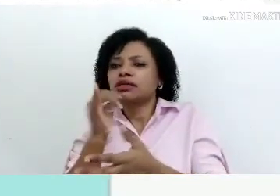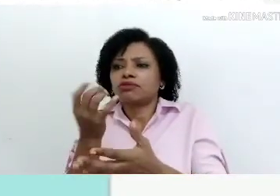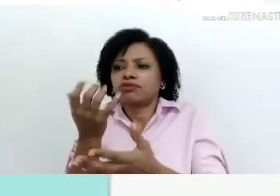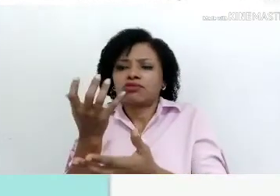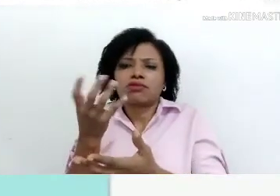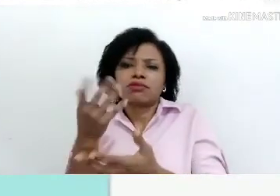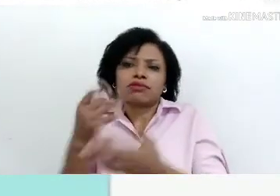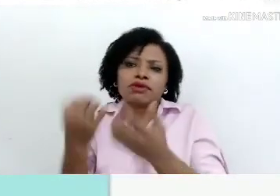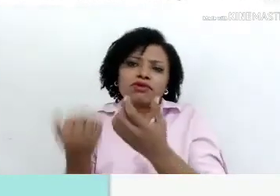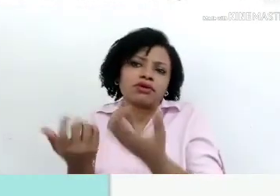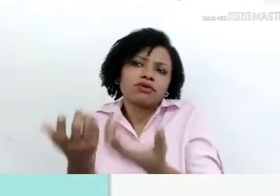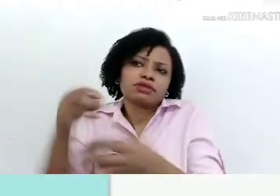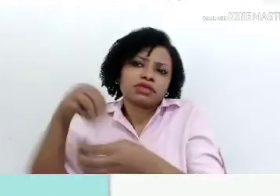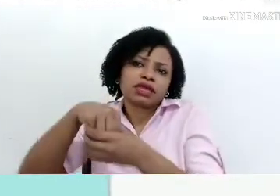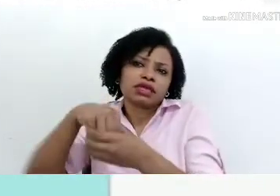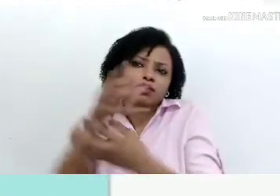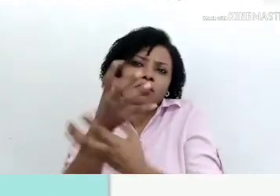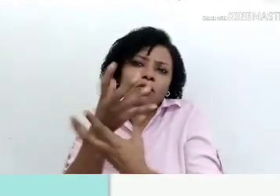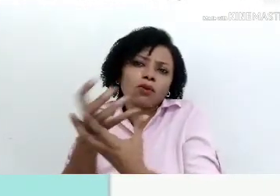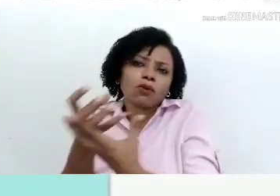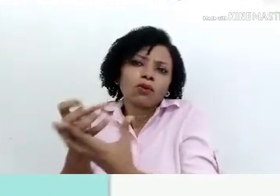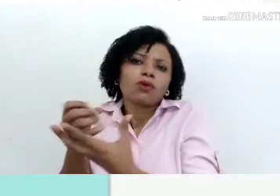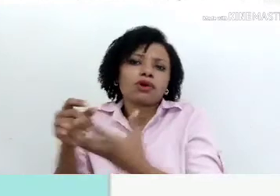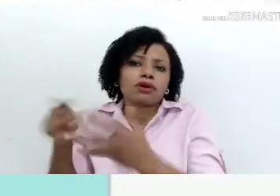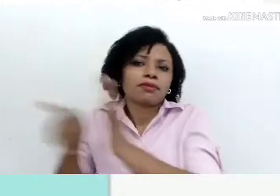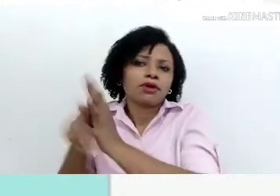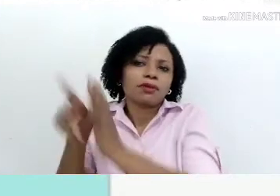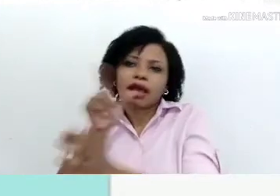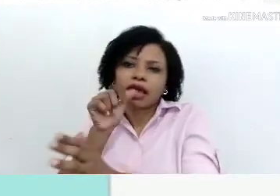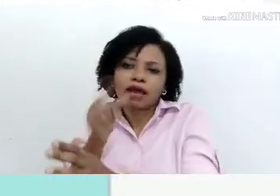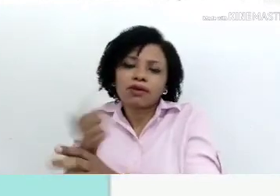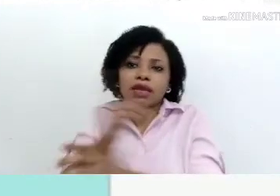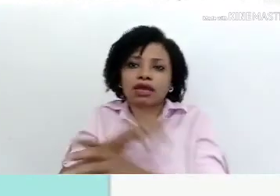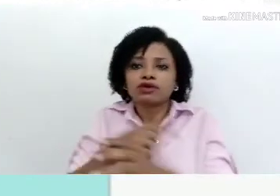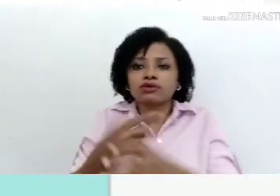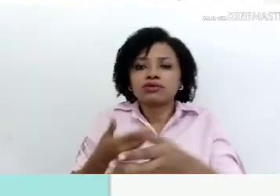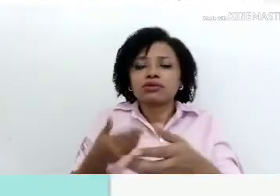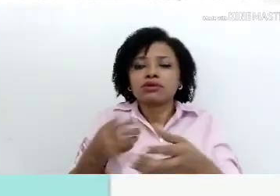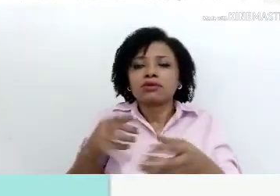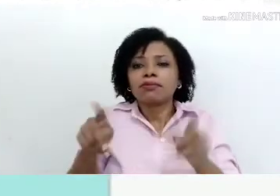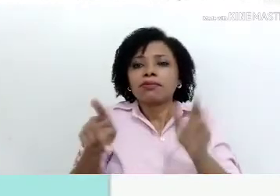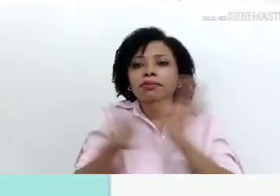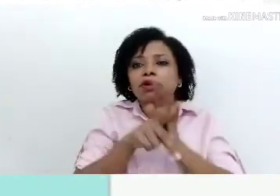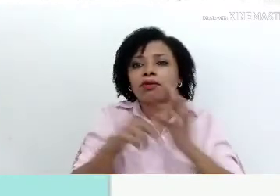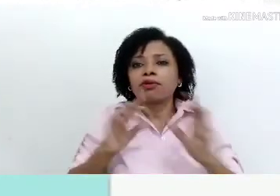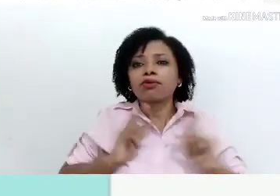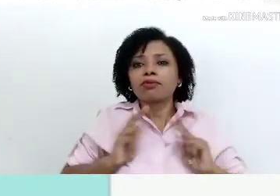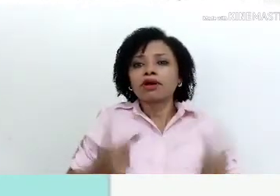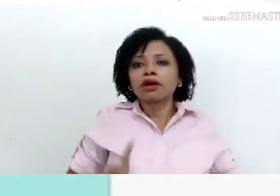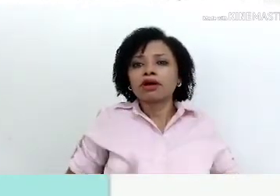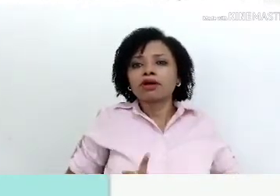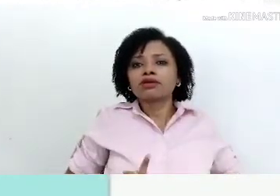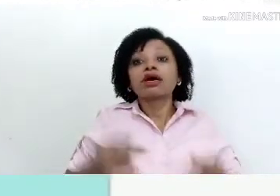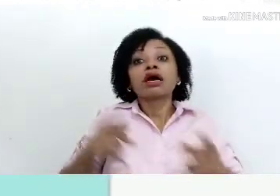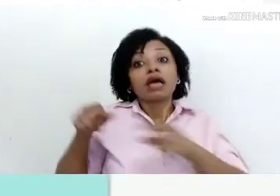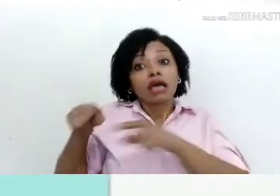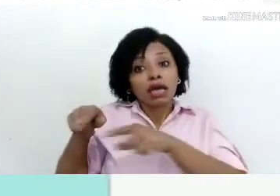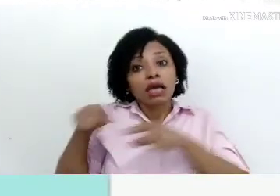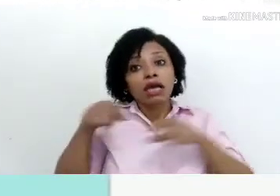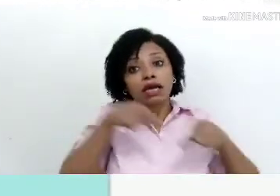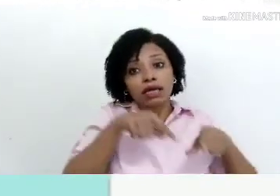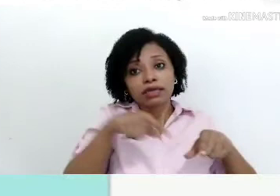está em contato com o corpo humano. Esta sensação de frio explica-se corretamente pelo fato que a evaporação da água,